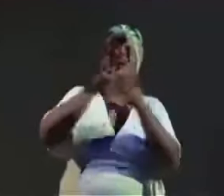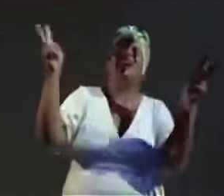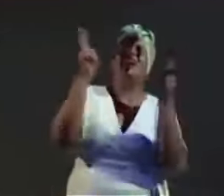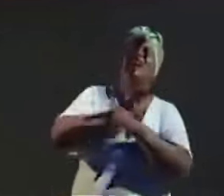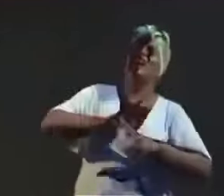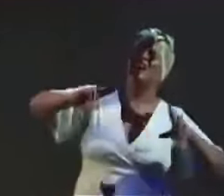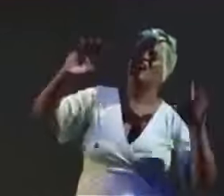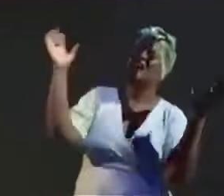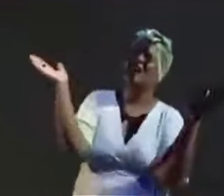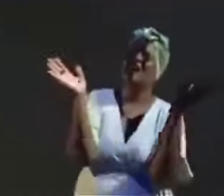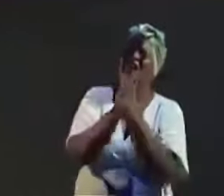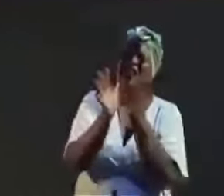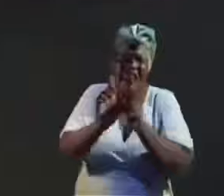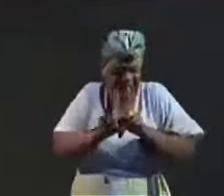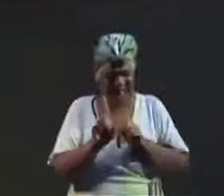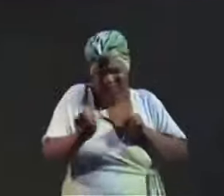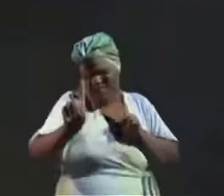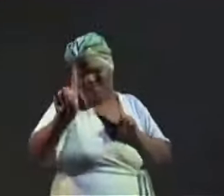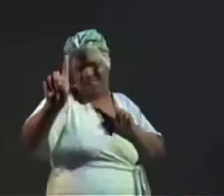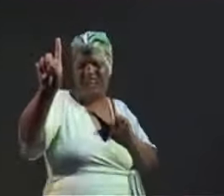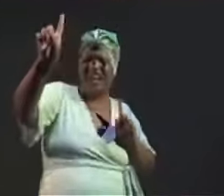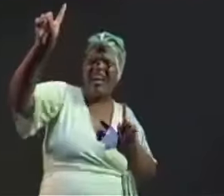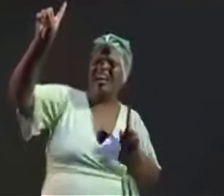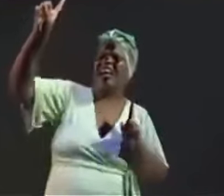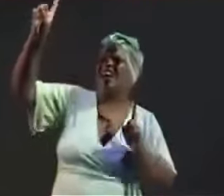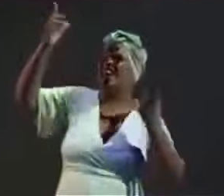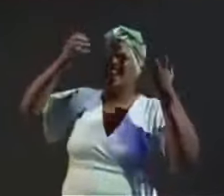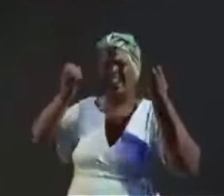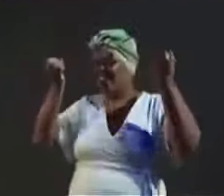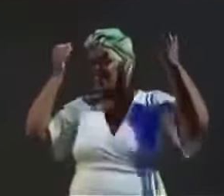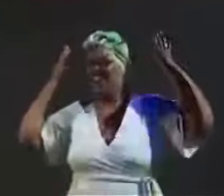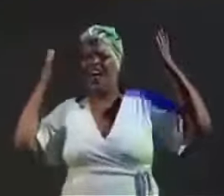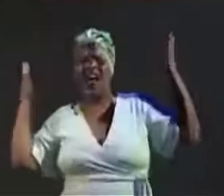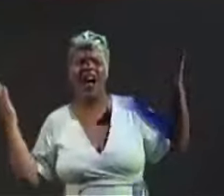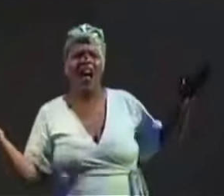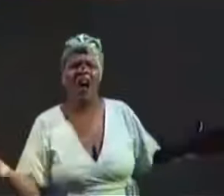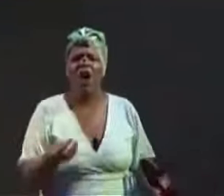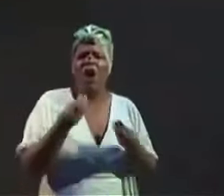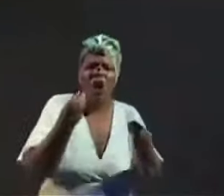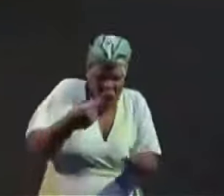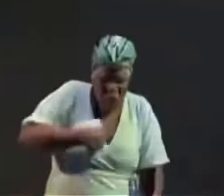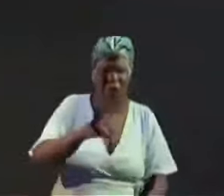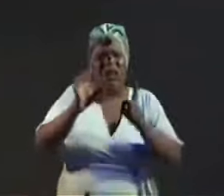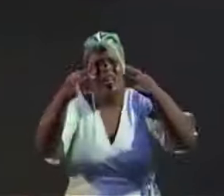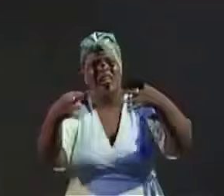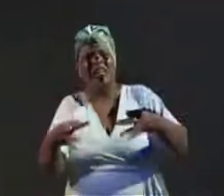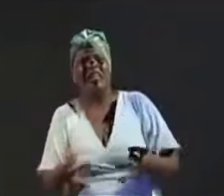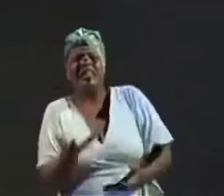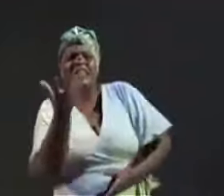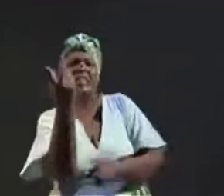Leva pra longe de mim o pensamento ruim. Me afasta da maldade, da negatividade. Resgata